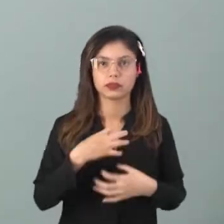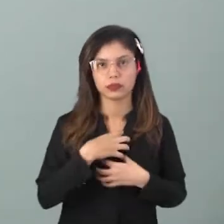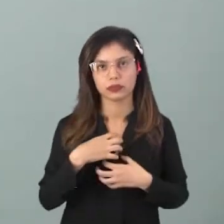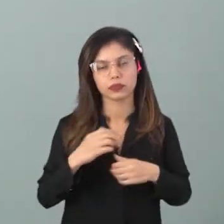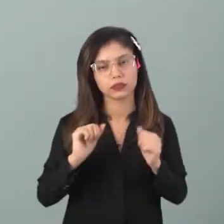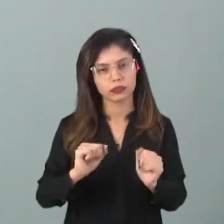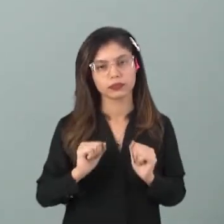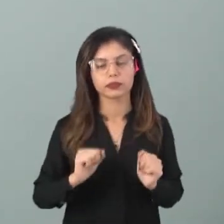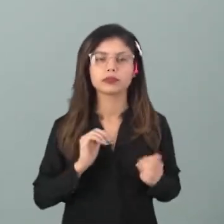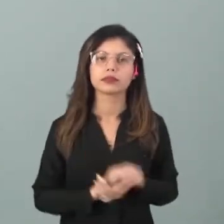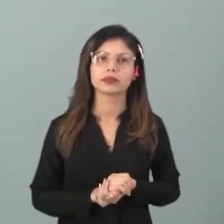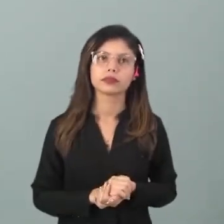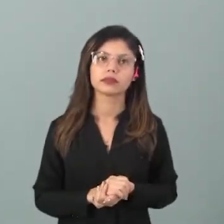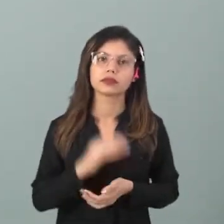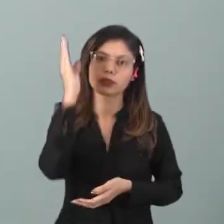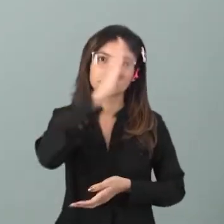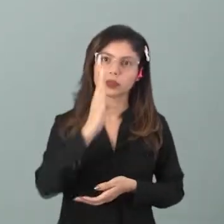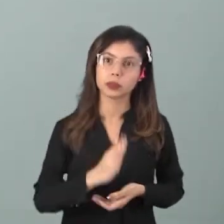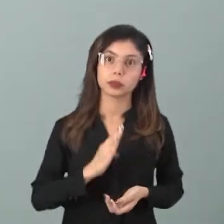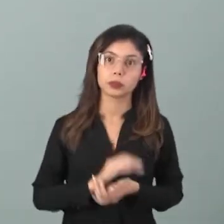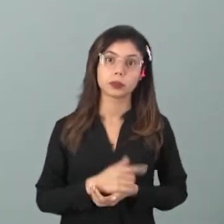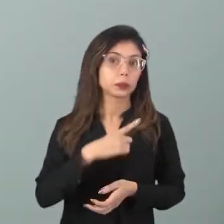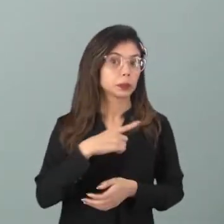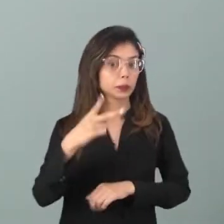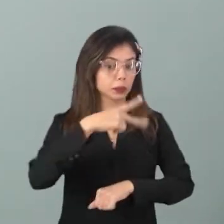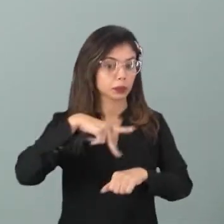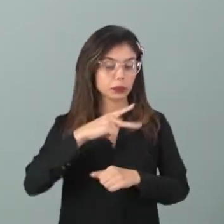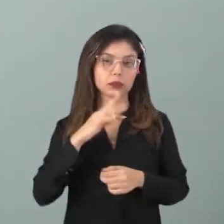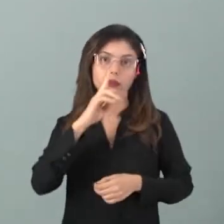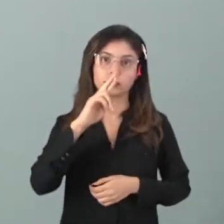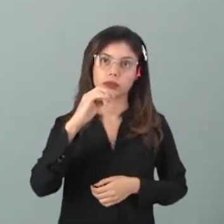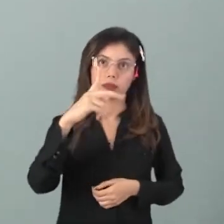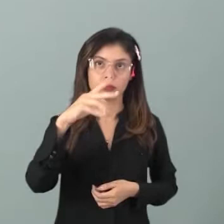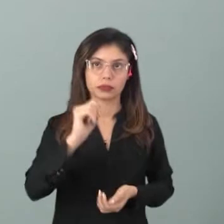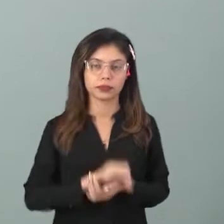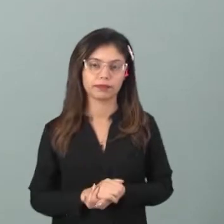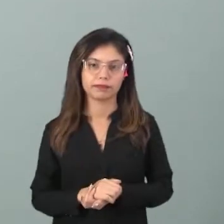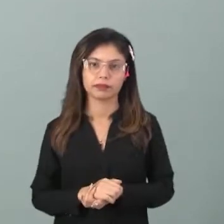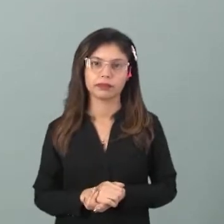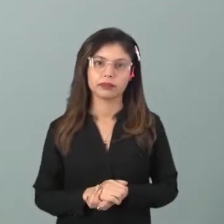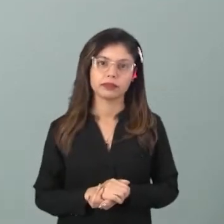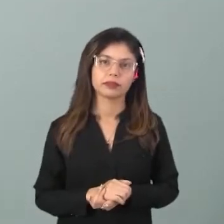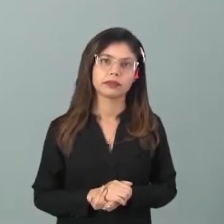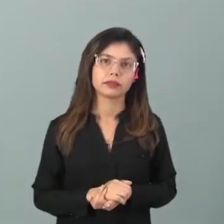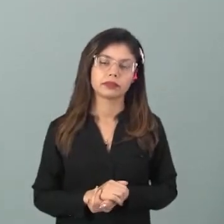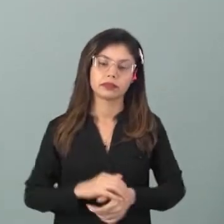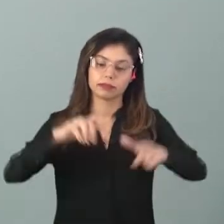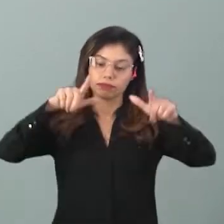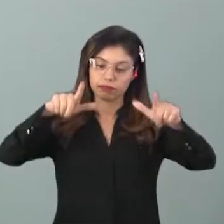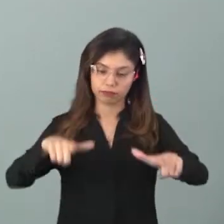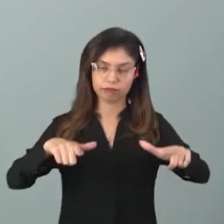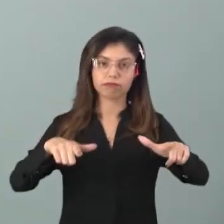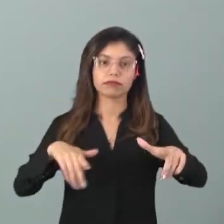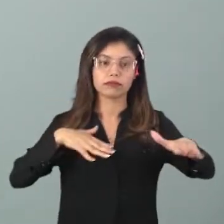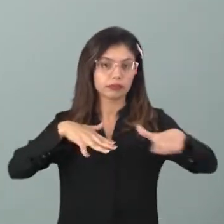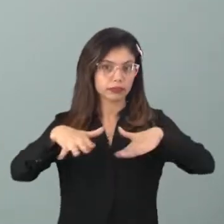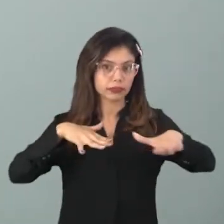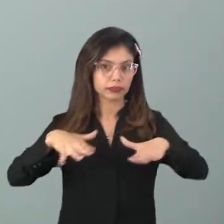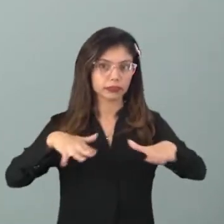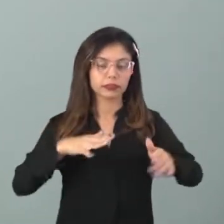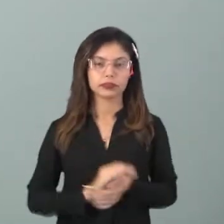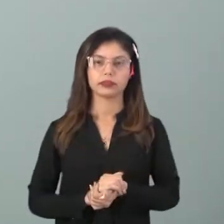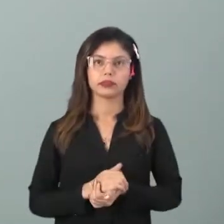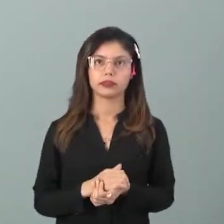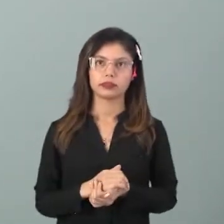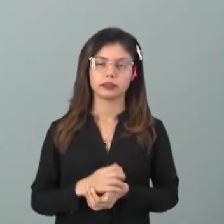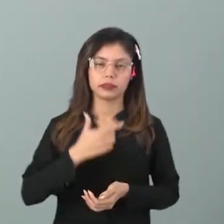gente pode destacar que o Brasil, por ser um país tropical e está aí no centro de uma placa tectônica, que eu já falei para vocês, tem